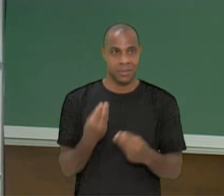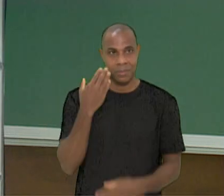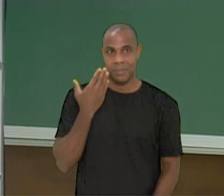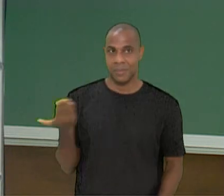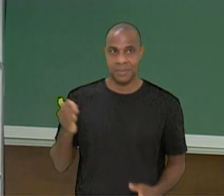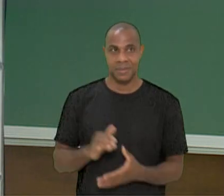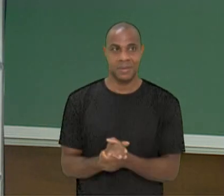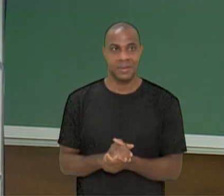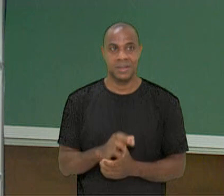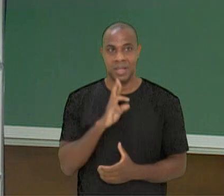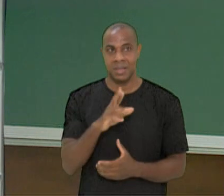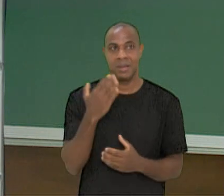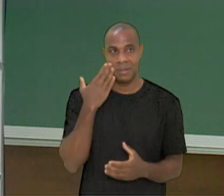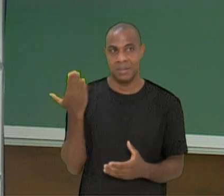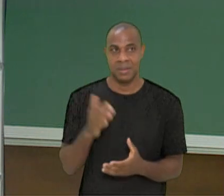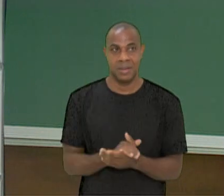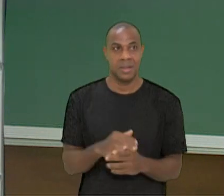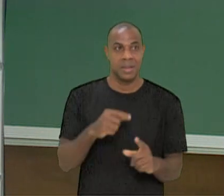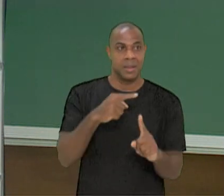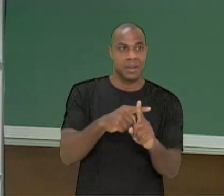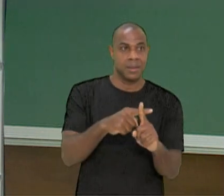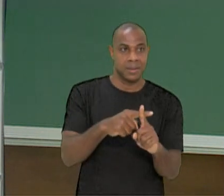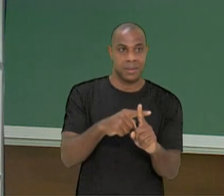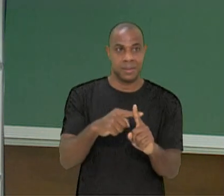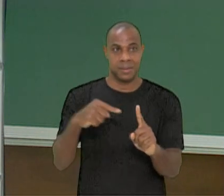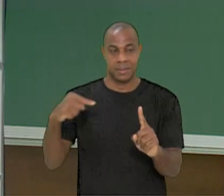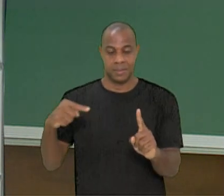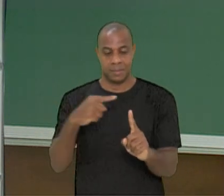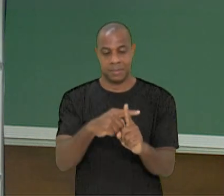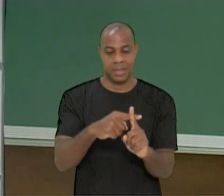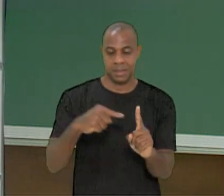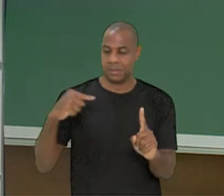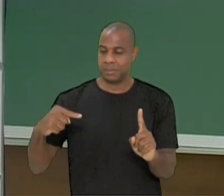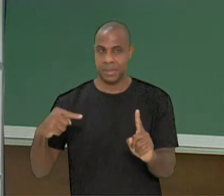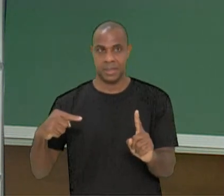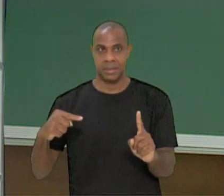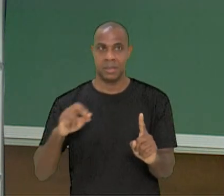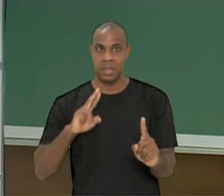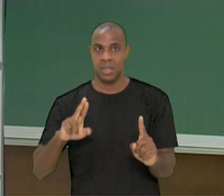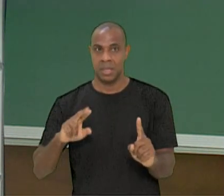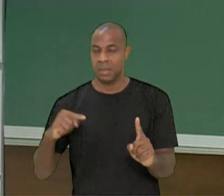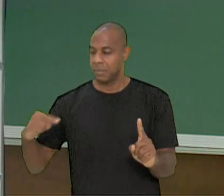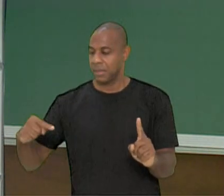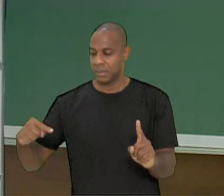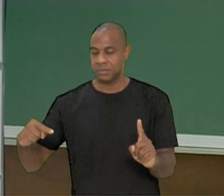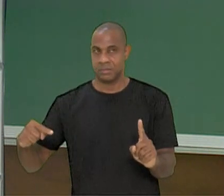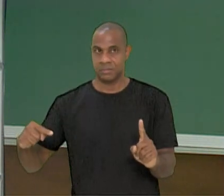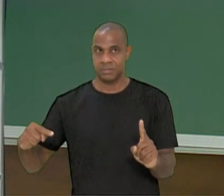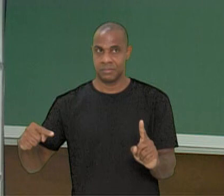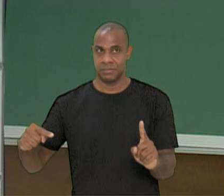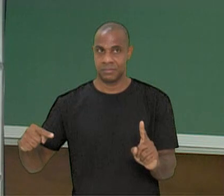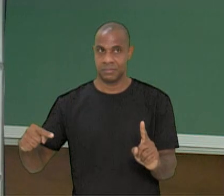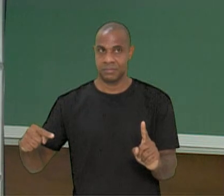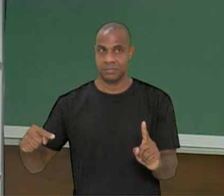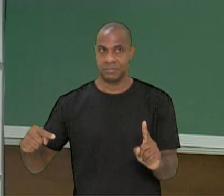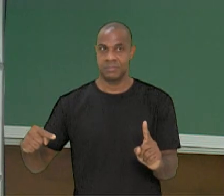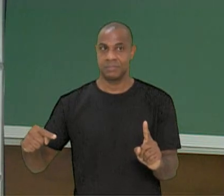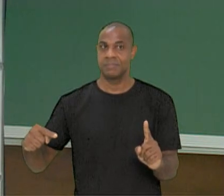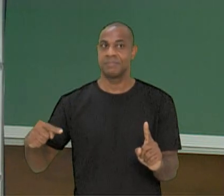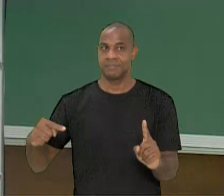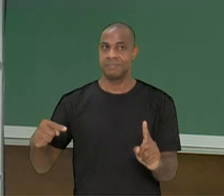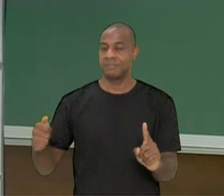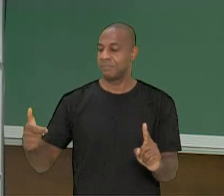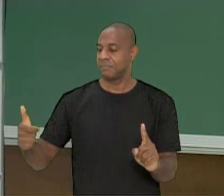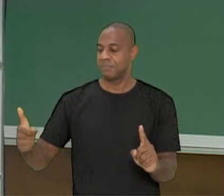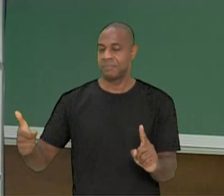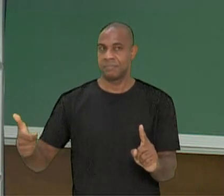resultado positivo com o menos vai dar o quê? Vai dar menos. Por isso, o meu resultado é negativo. Então, 3 vezes 4 é 12, 12